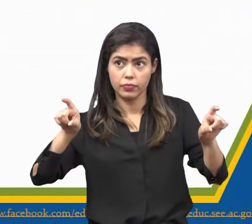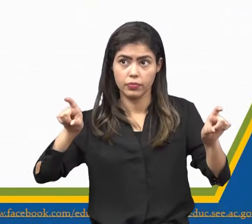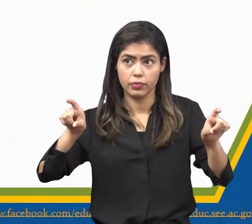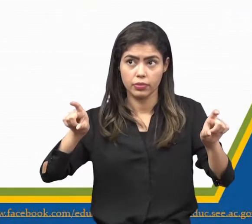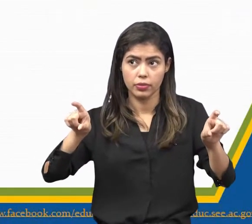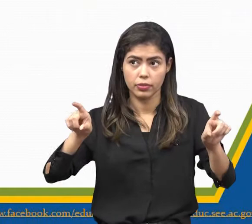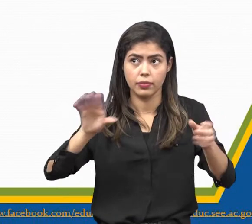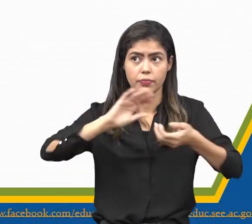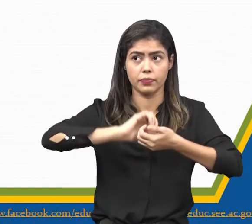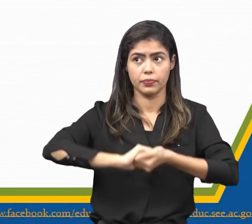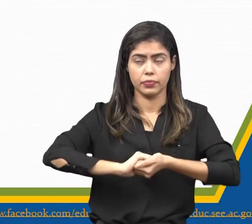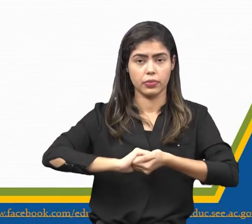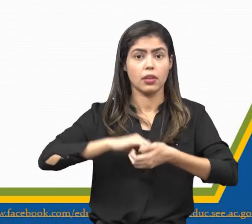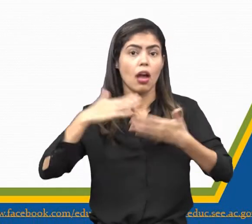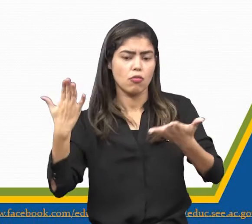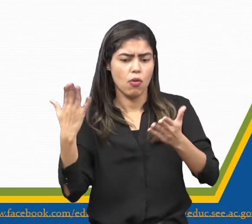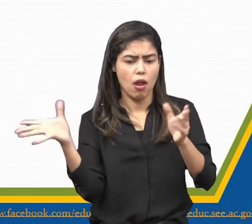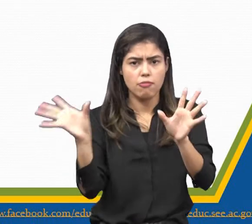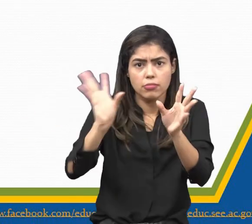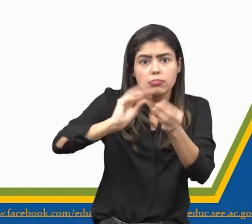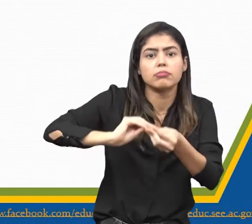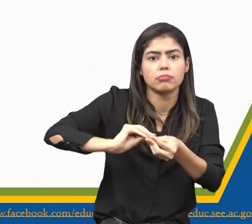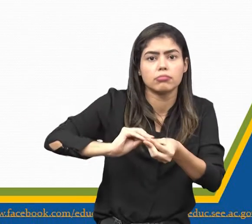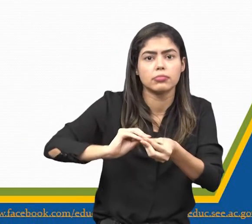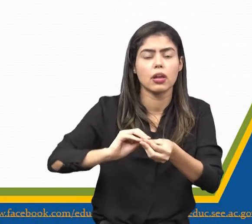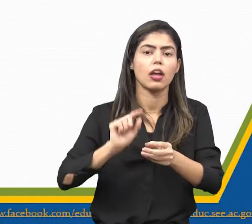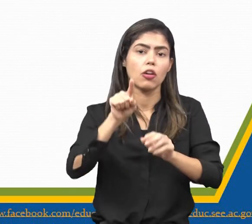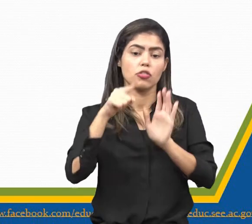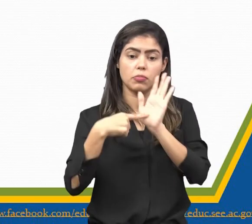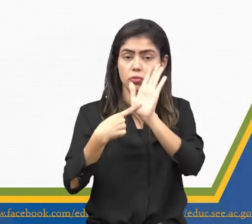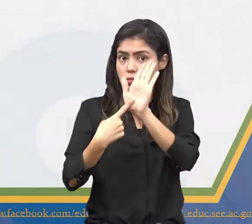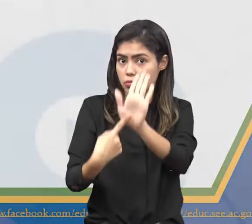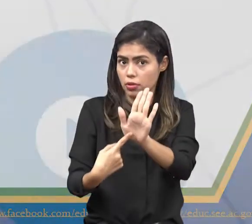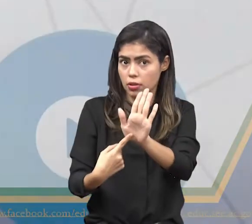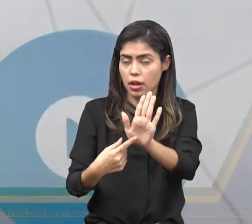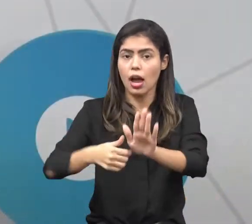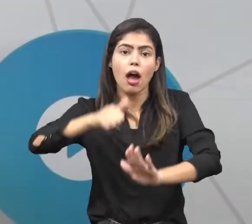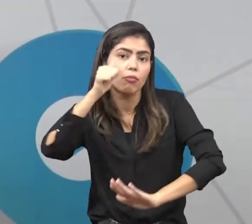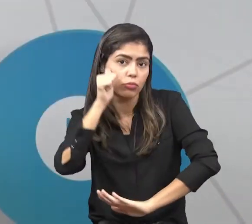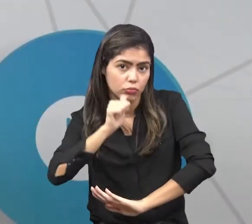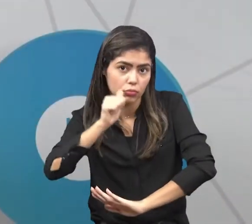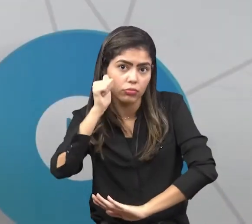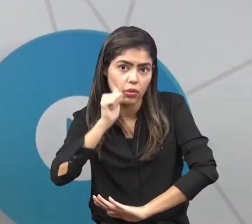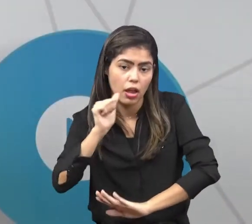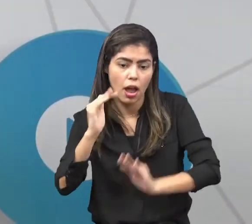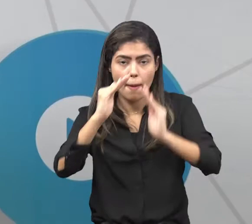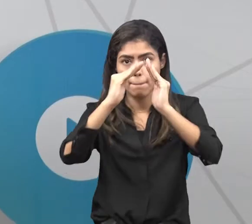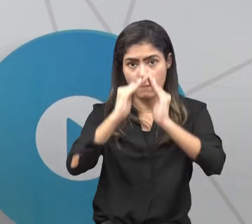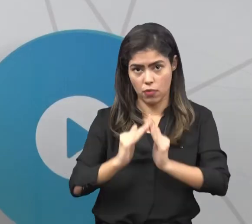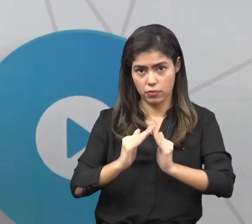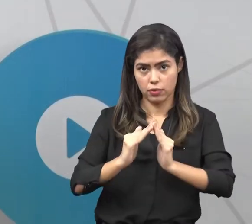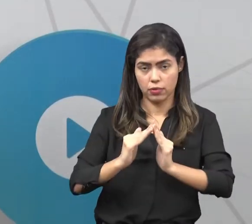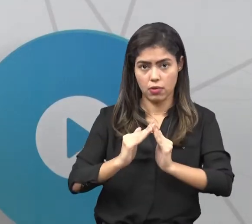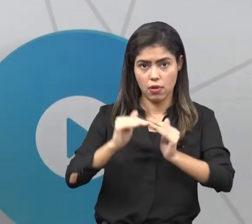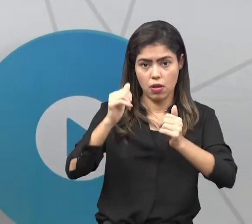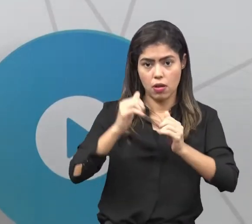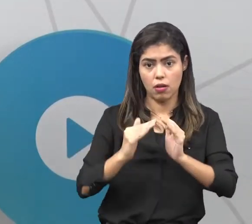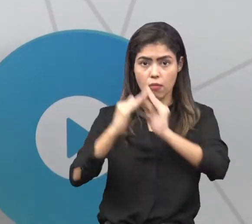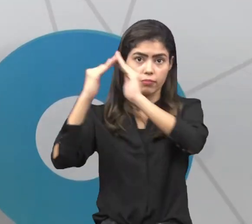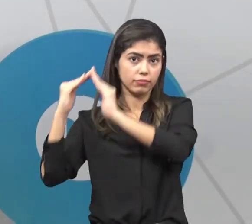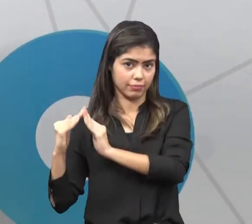lives next door. Agora eu fechei. Eu te mostrei que é a garota que mora próxima a